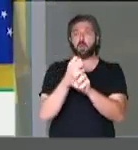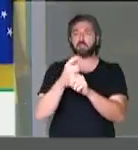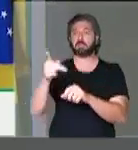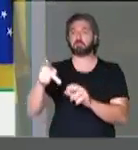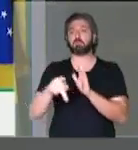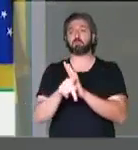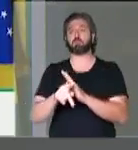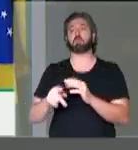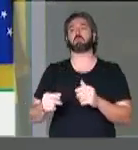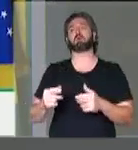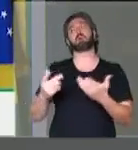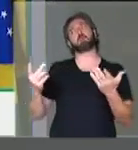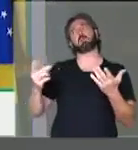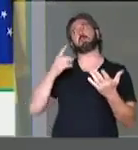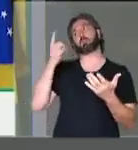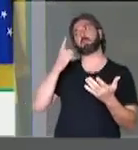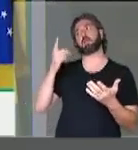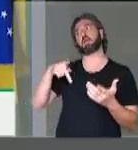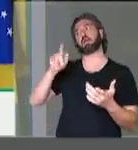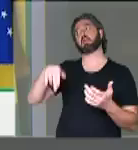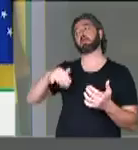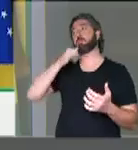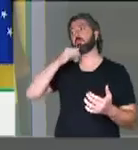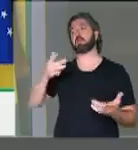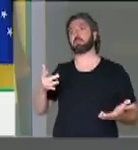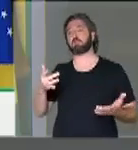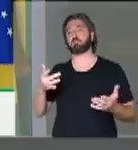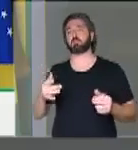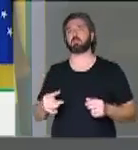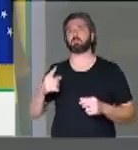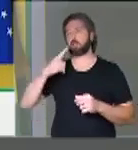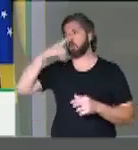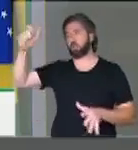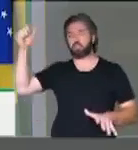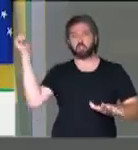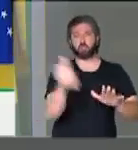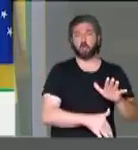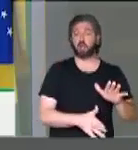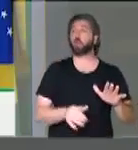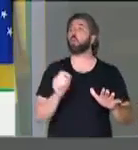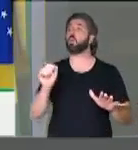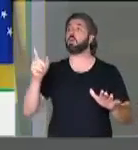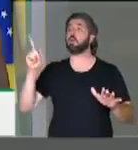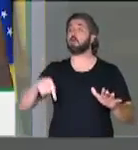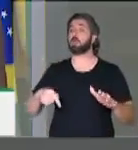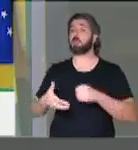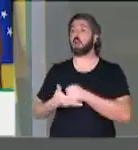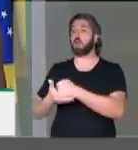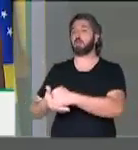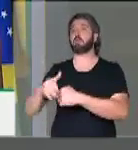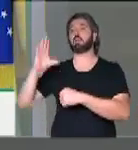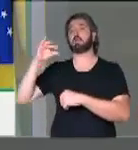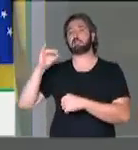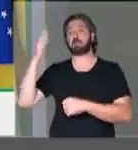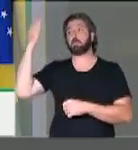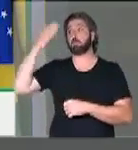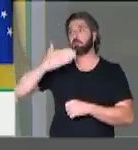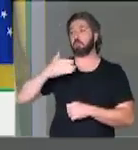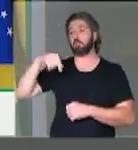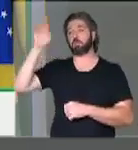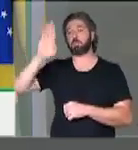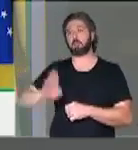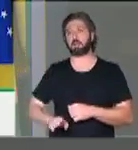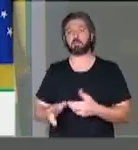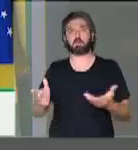jogos ao invés de estado kim de lamentavelmente jogar no lixo o que é contribuição da ciência evidência